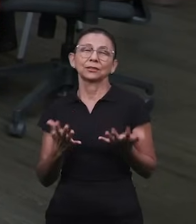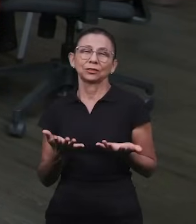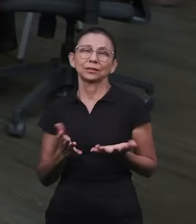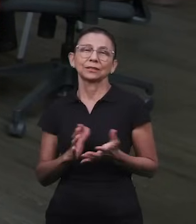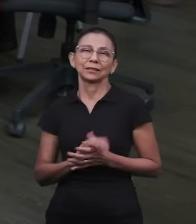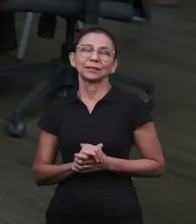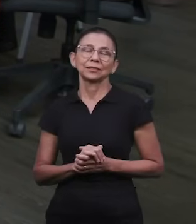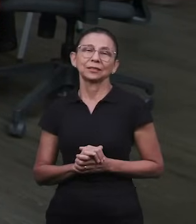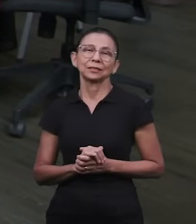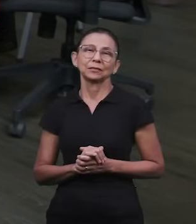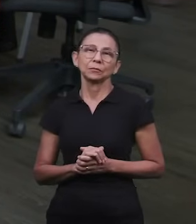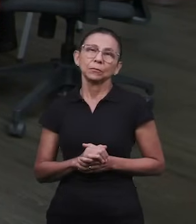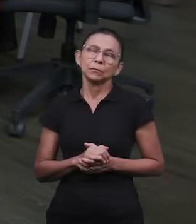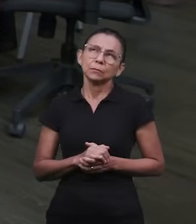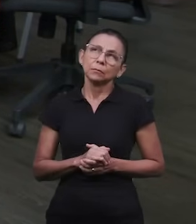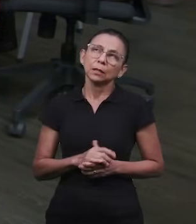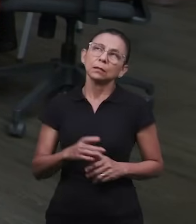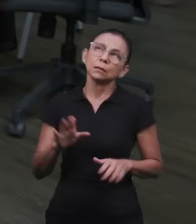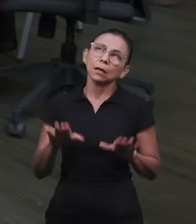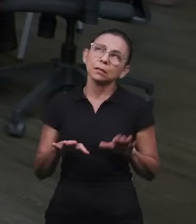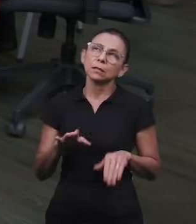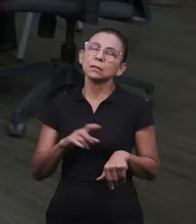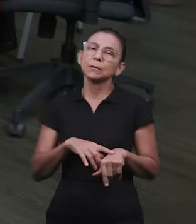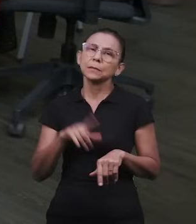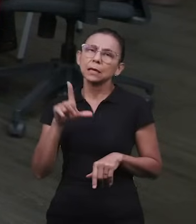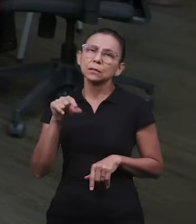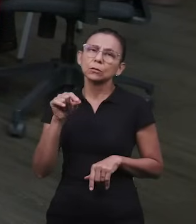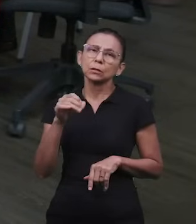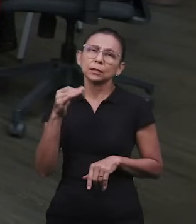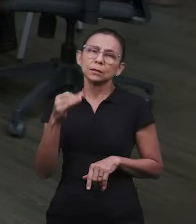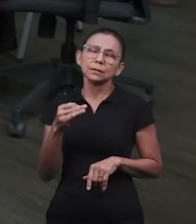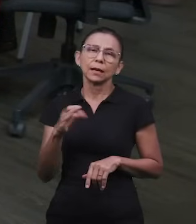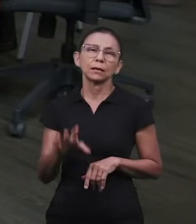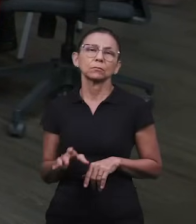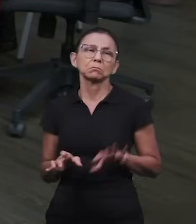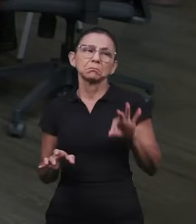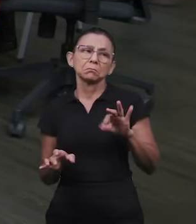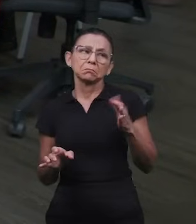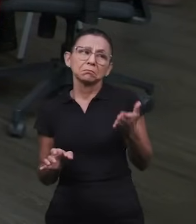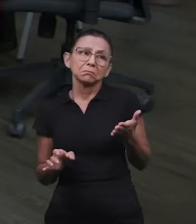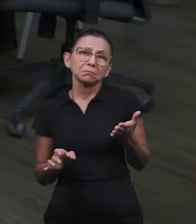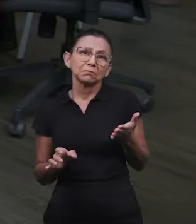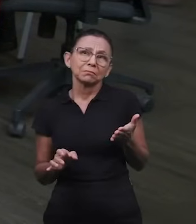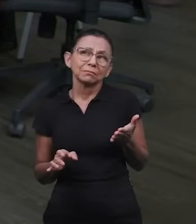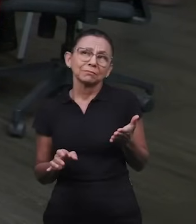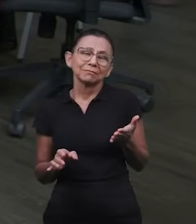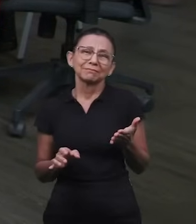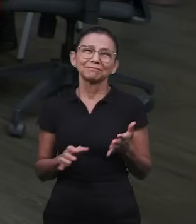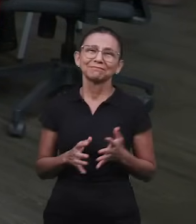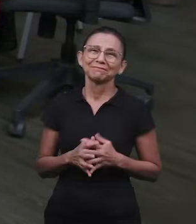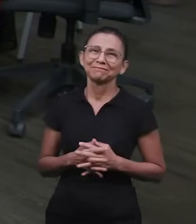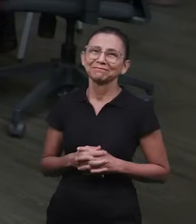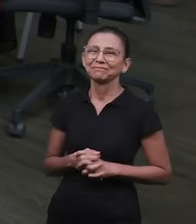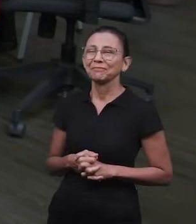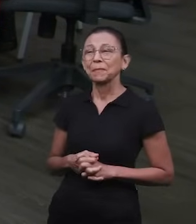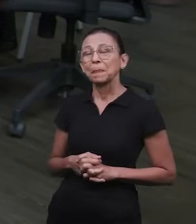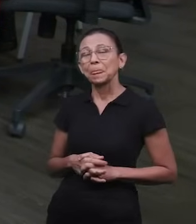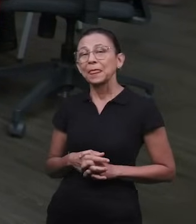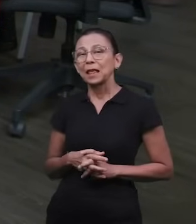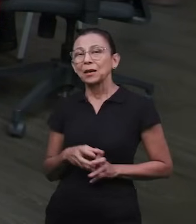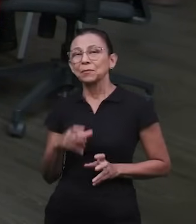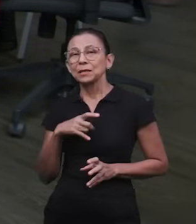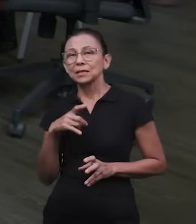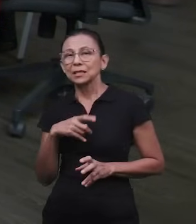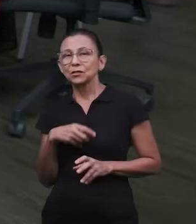de habilidade. É claro, agora você tem que definir, você vai definir. Agora, se você puder fazer com que não haja...